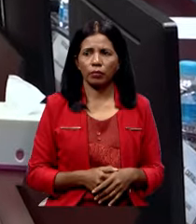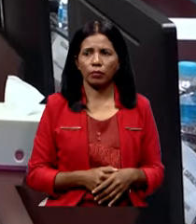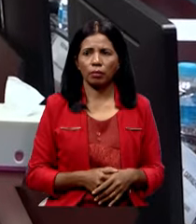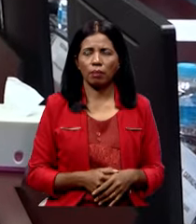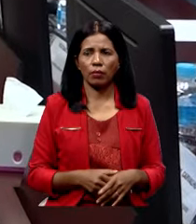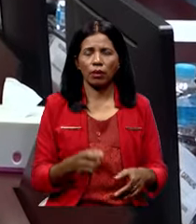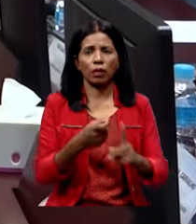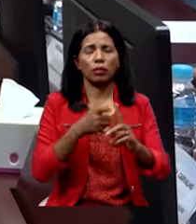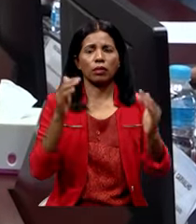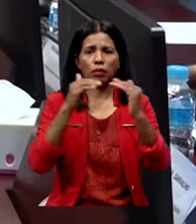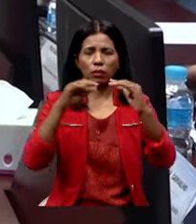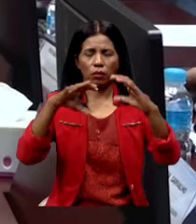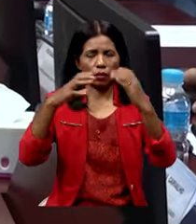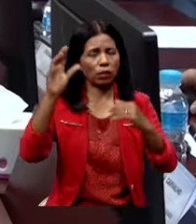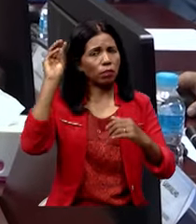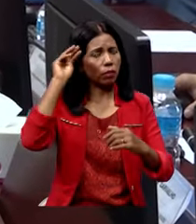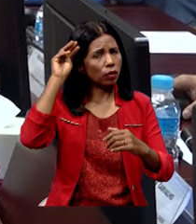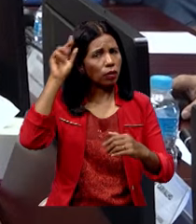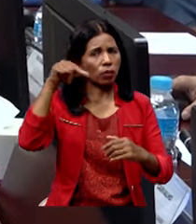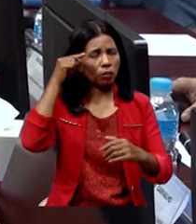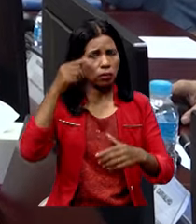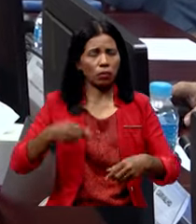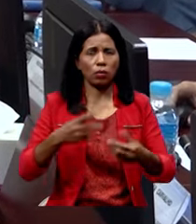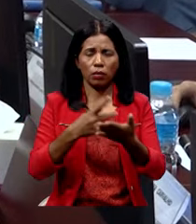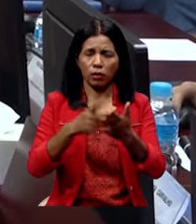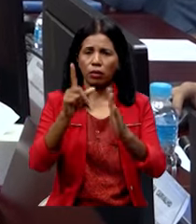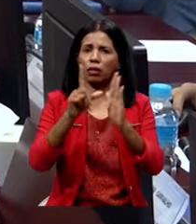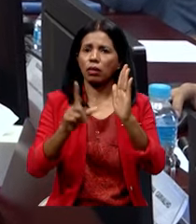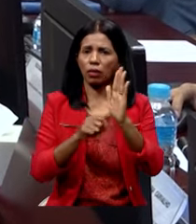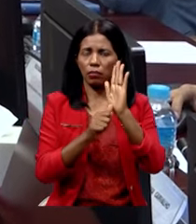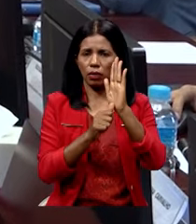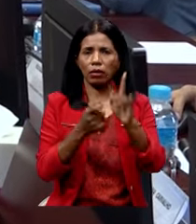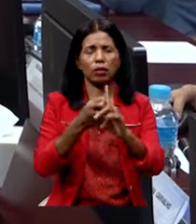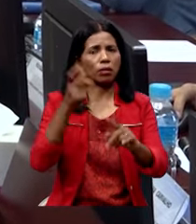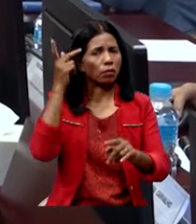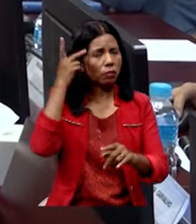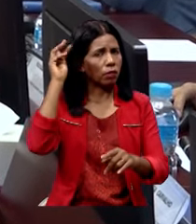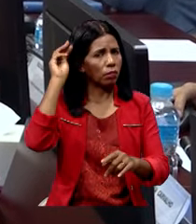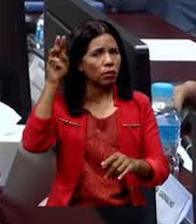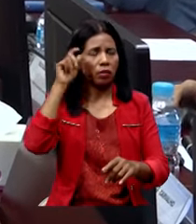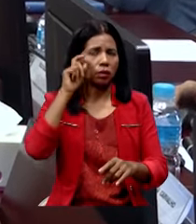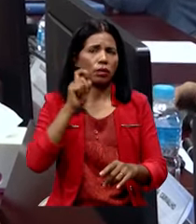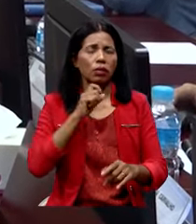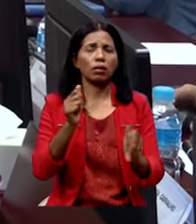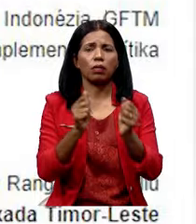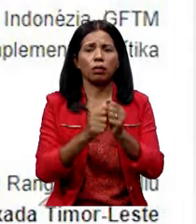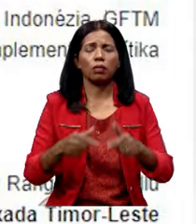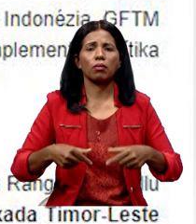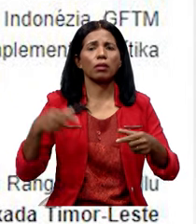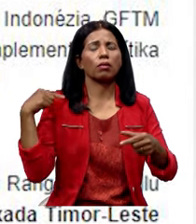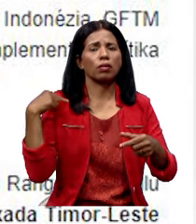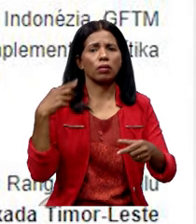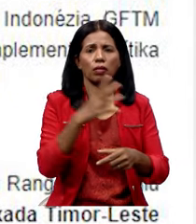Lihusi reunião com o conselho ministro, o governo aprova o projeto decreto-lei, nebe apresenta o seu primeiro-ministro Kairala Senana Guzmão, o de criar gabinete